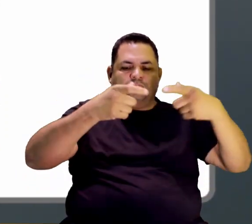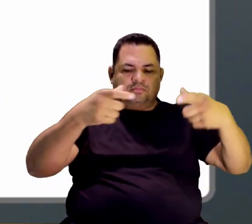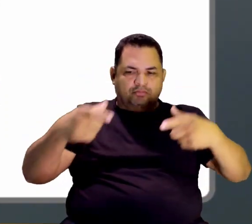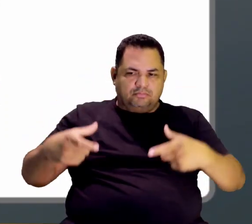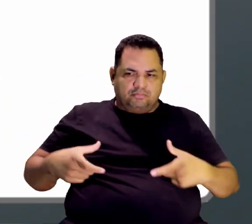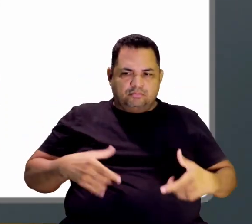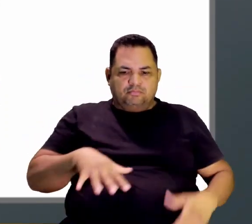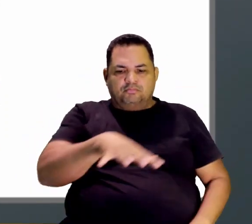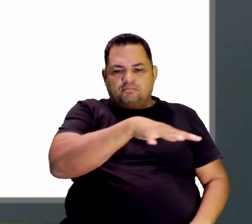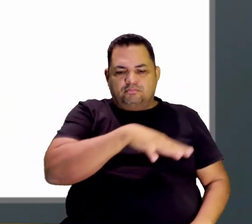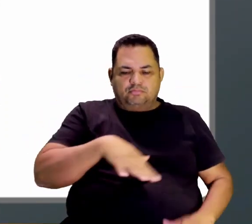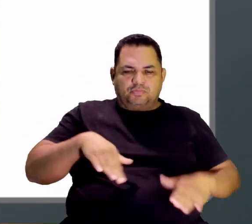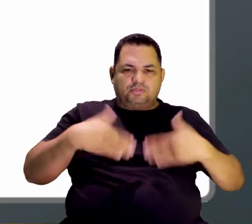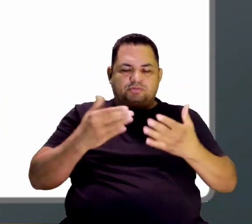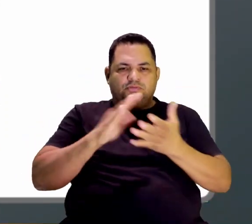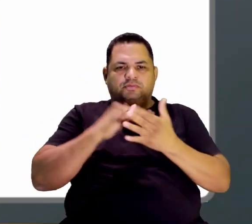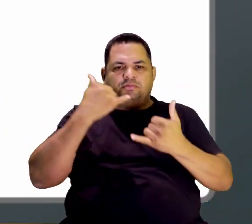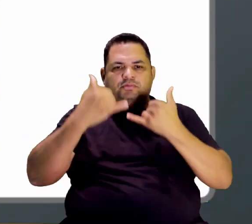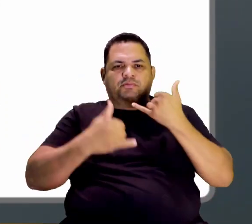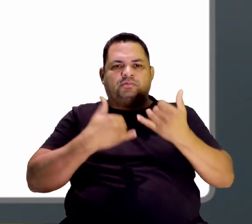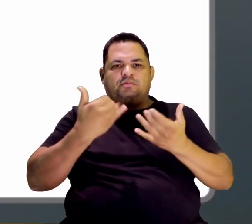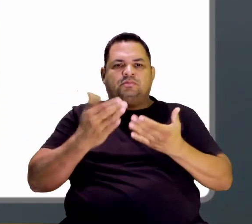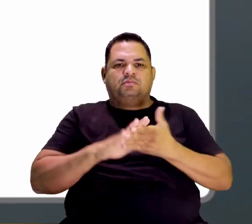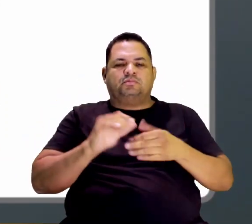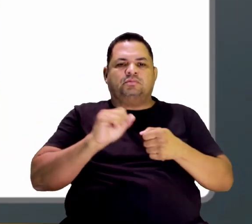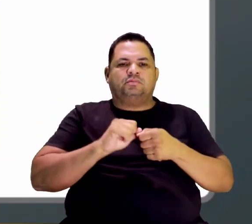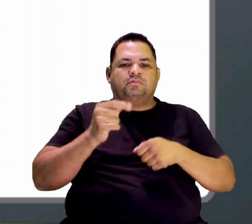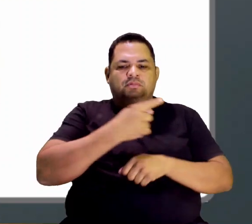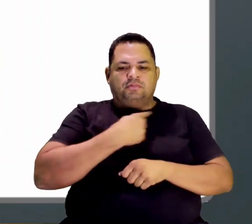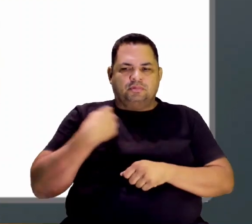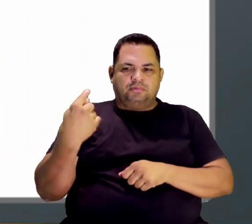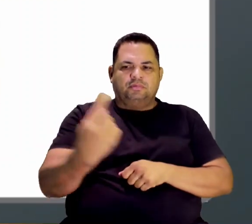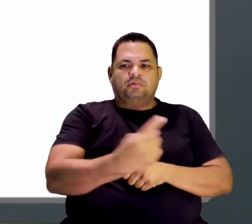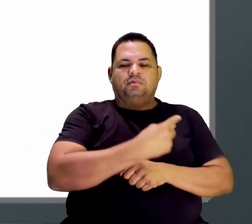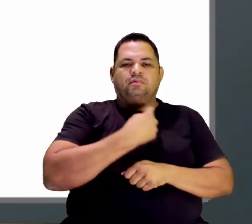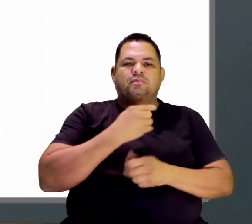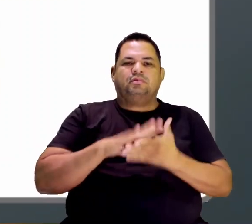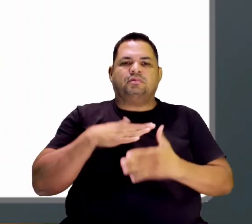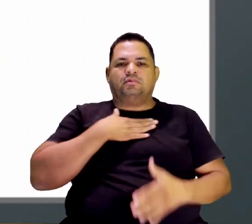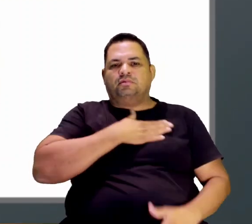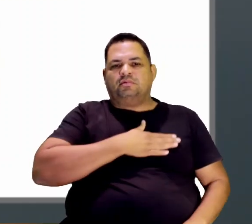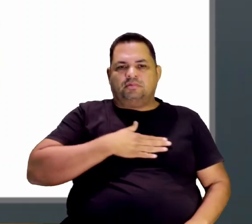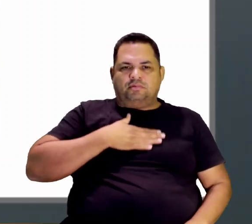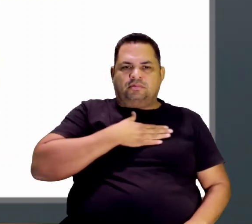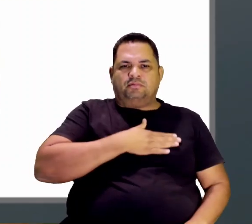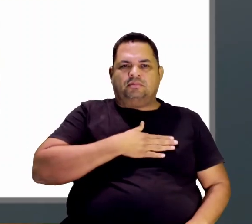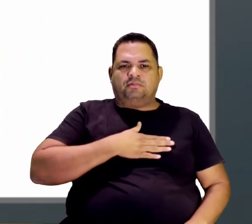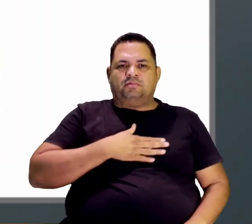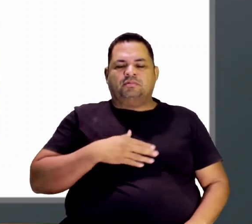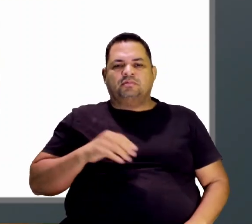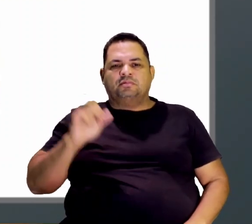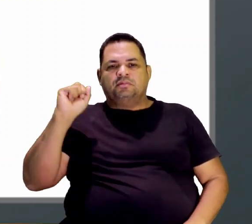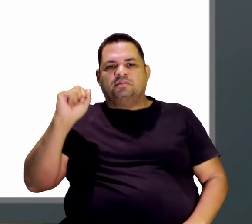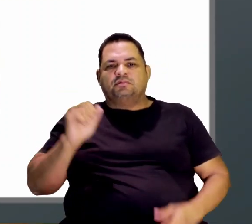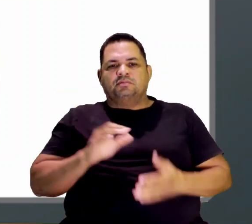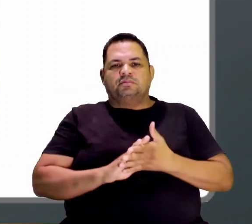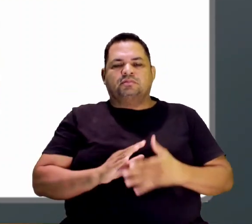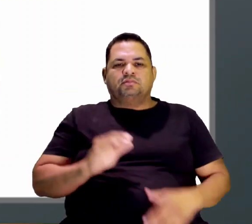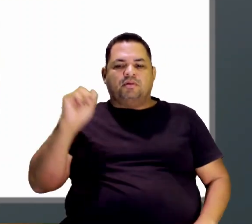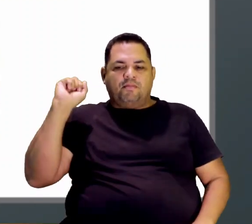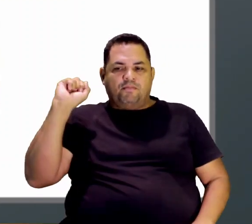5 integrantes, tá? O que mais que a gente vai perceber, prof? Vou mostrar para vocês aqui uma imagem. Olha lá o futebol de